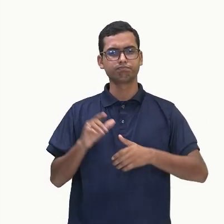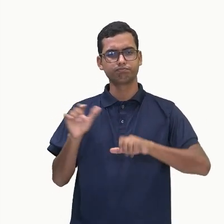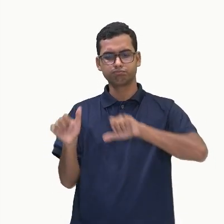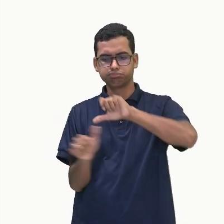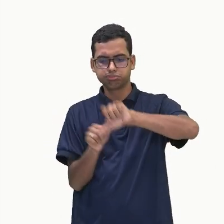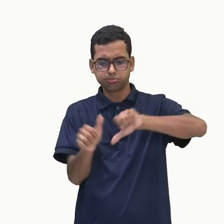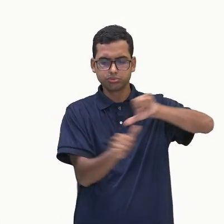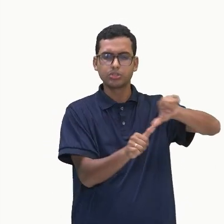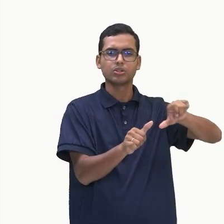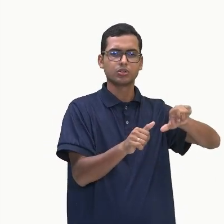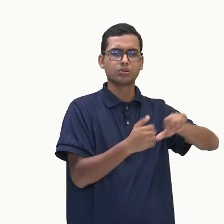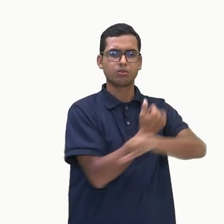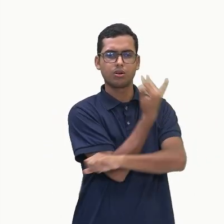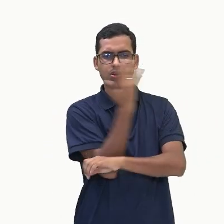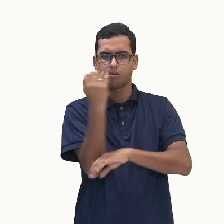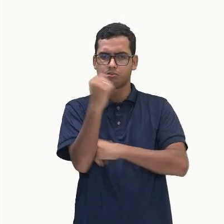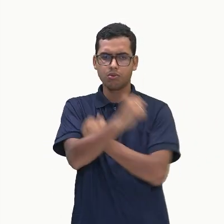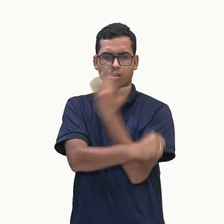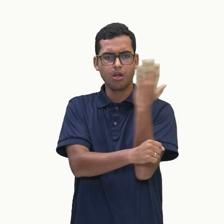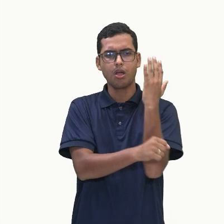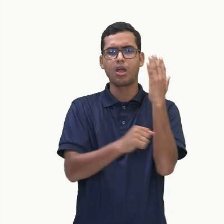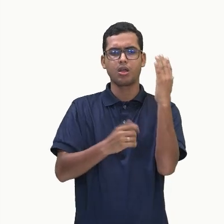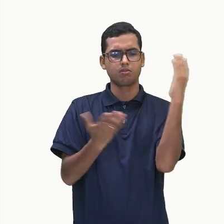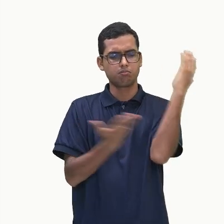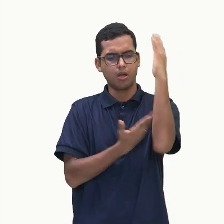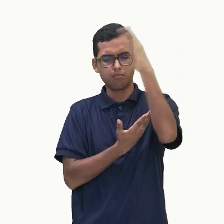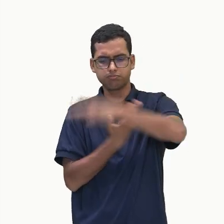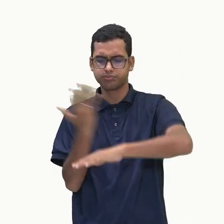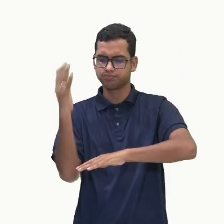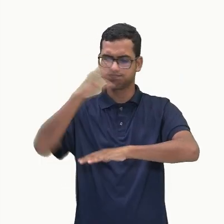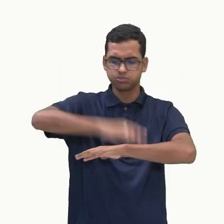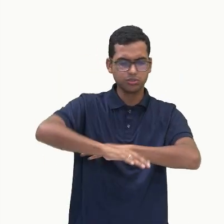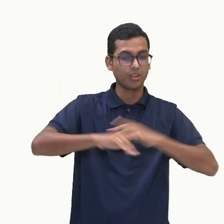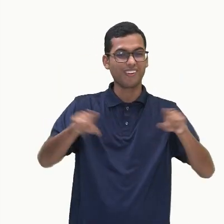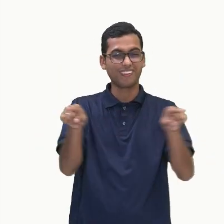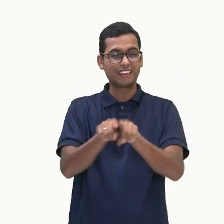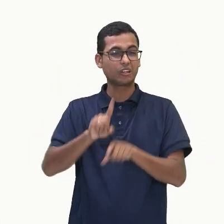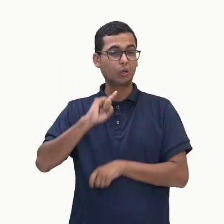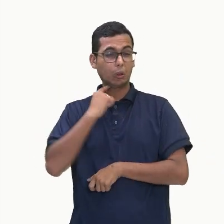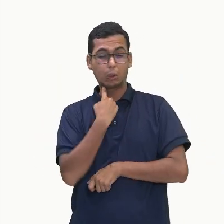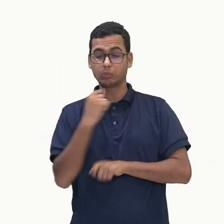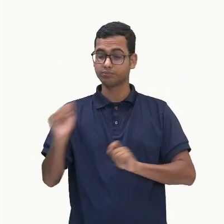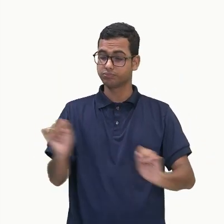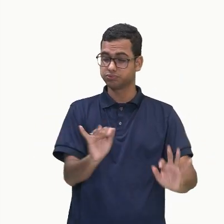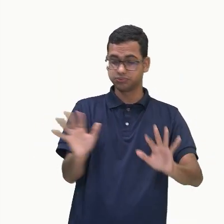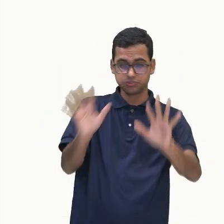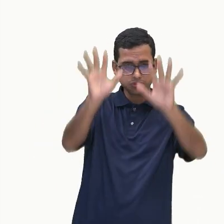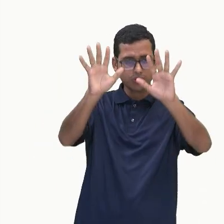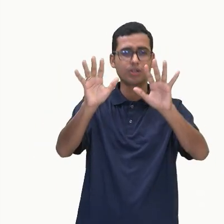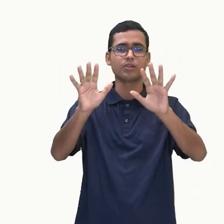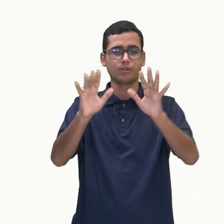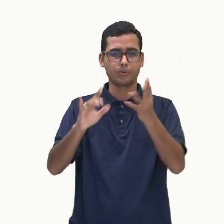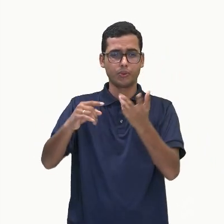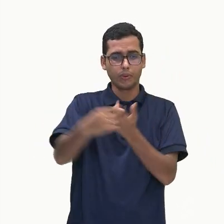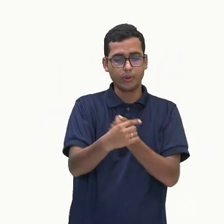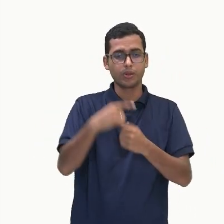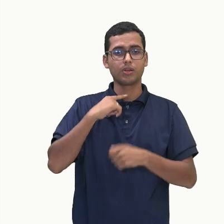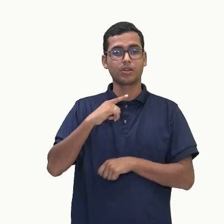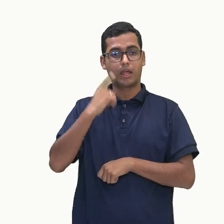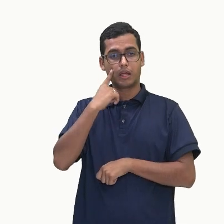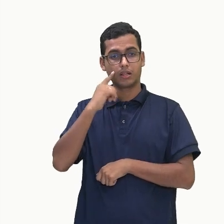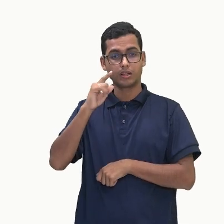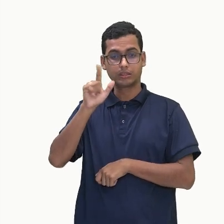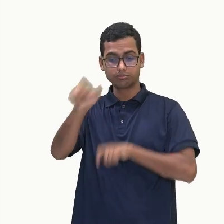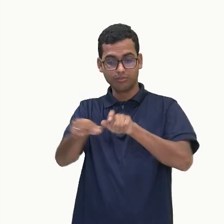mudanças, né? Mudanças drásticas, desmatamento e poluições, e que às vezes esses indivíduos eles